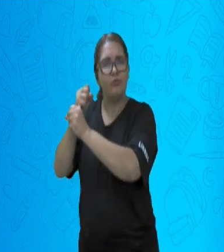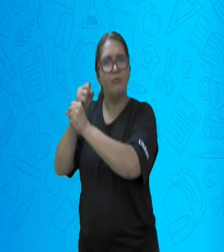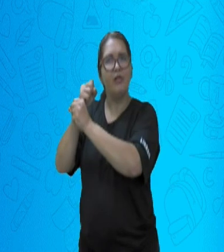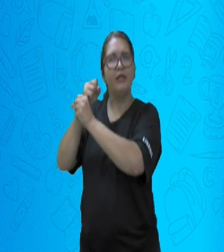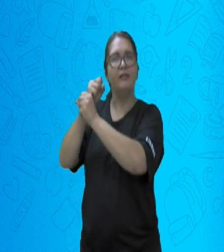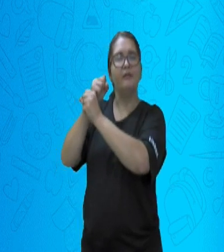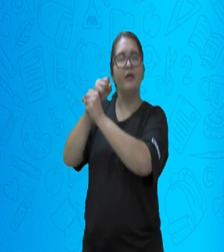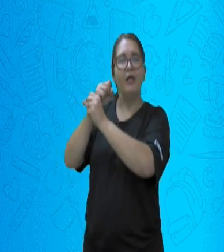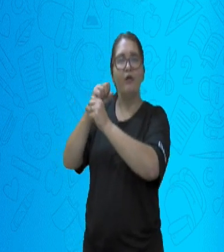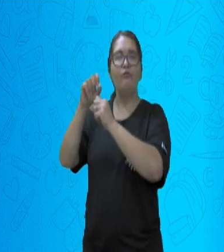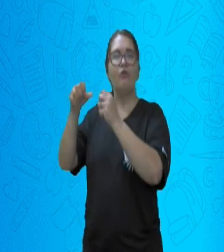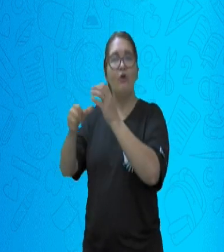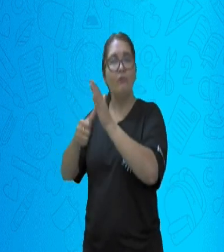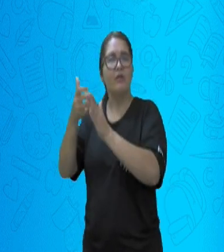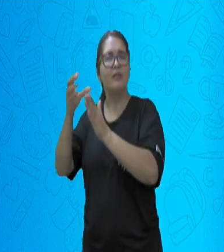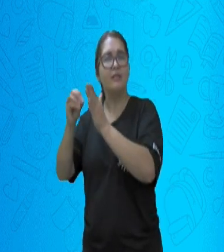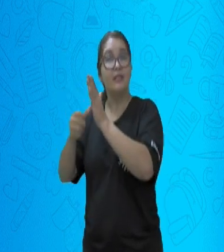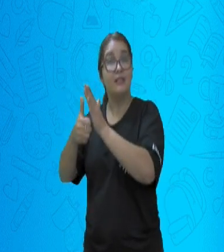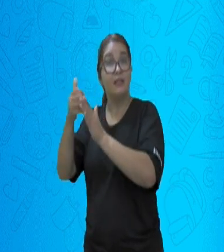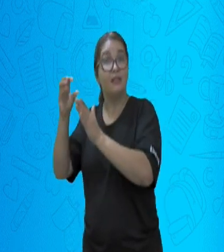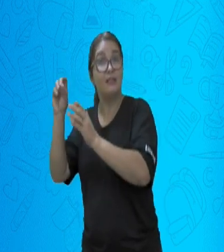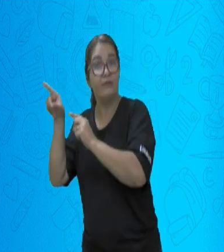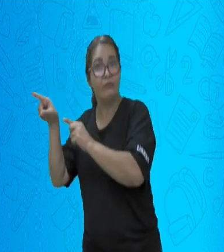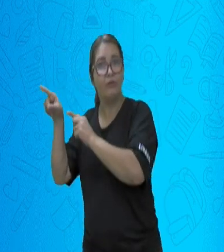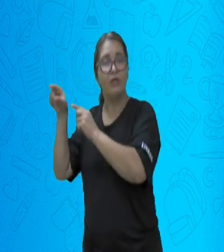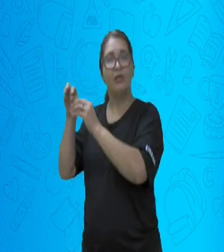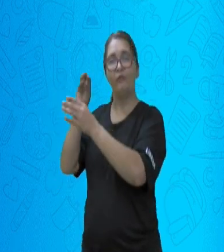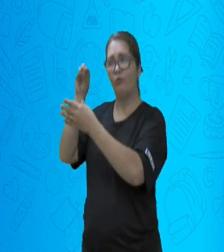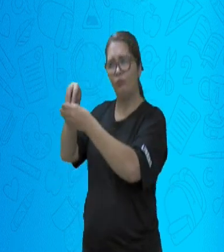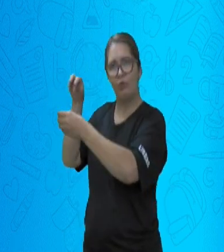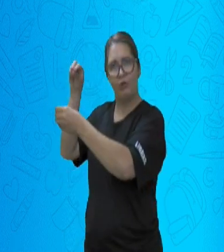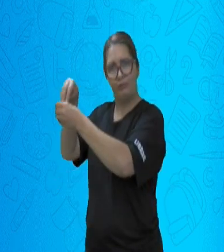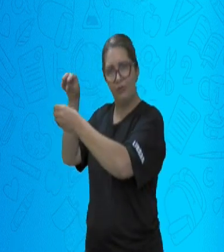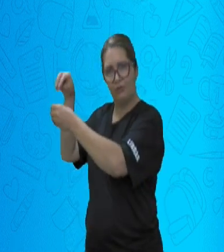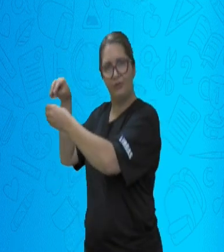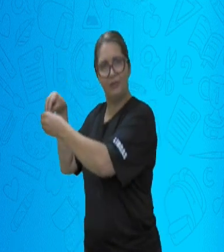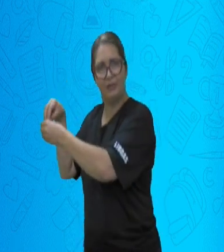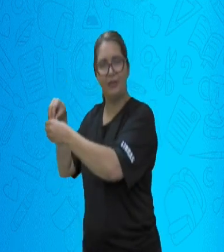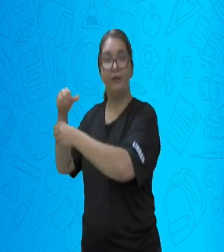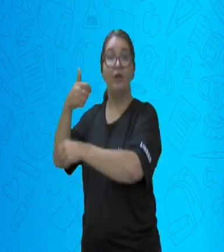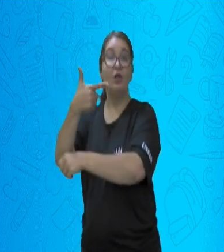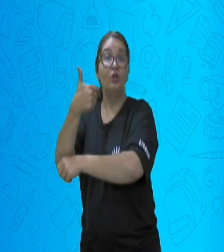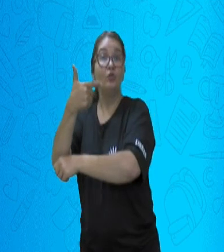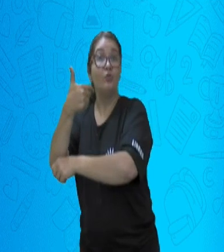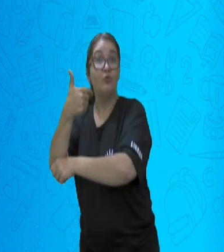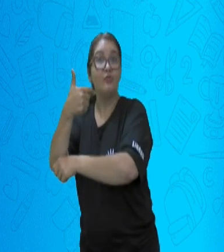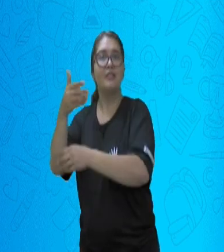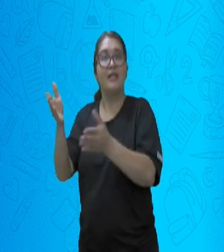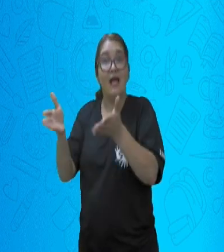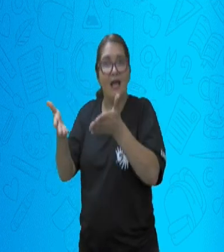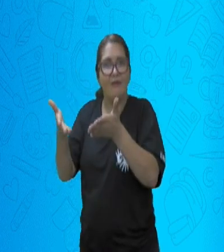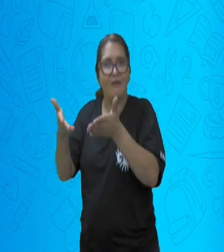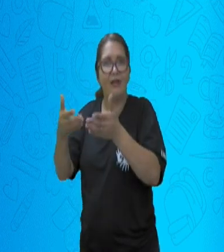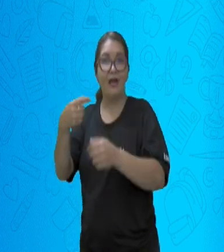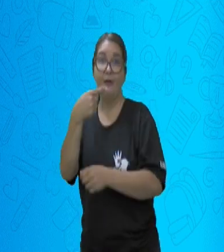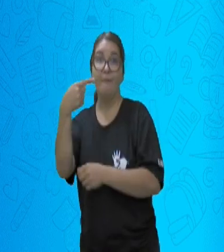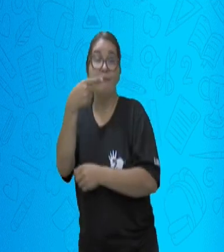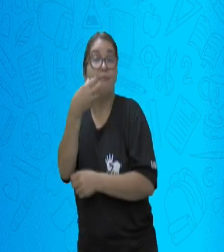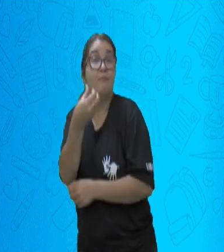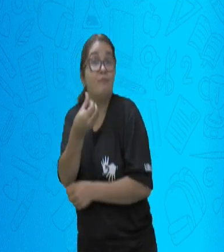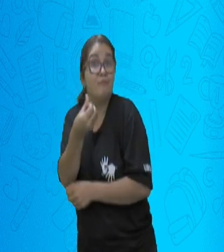para as dezenas. Então eu vou ficar com 12 dezenas. 12 menos 6, agora ficou